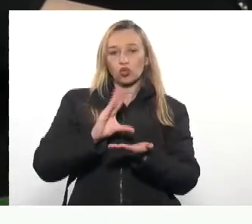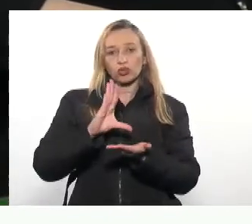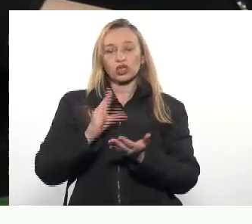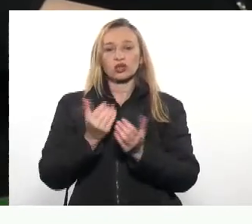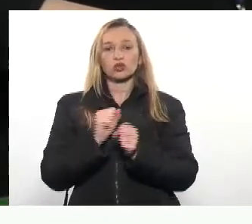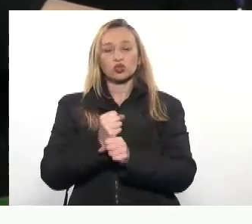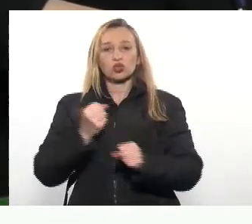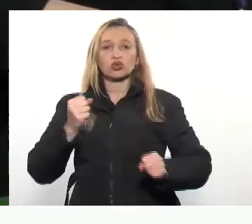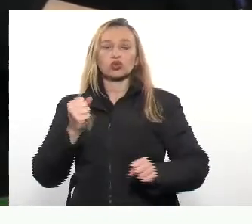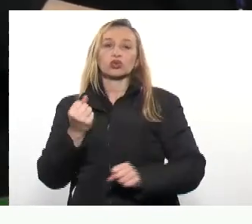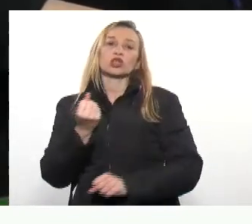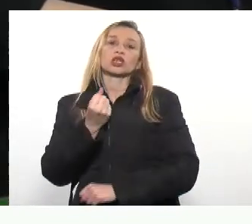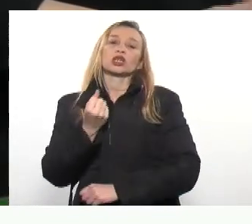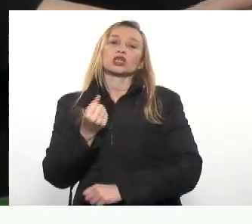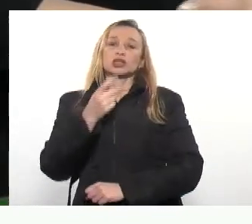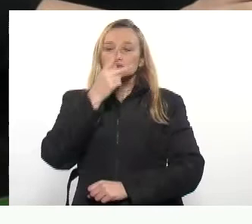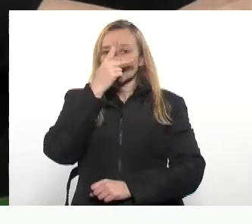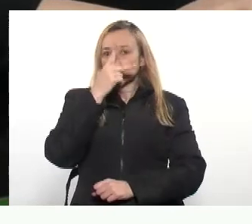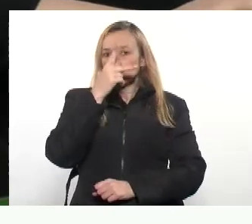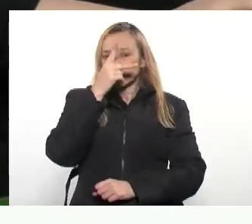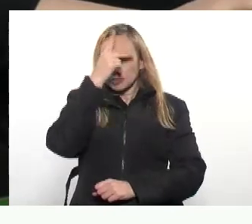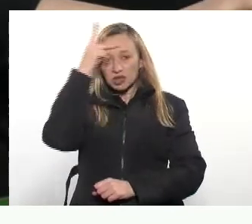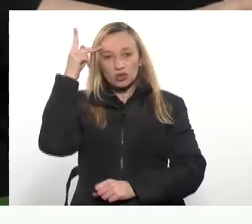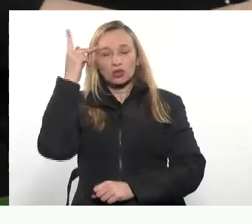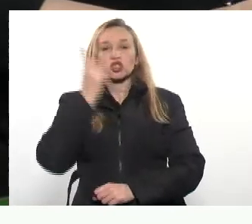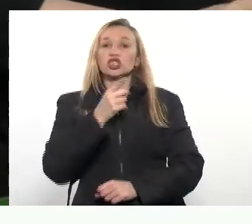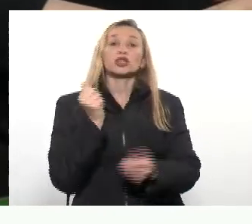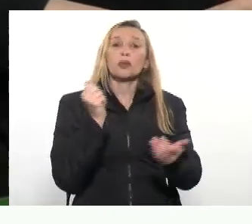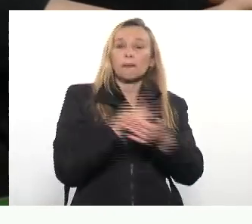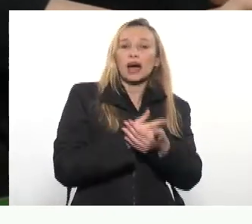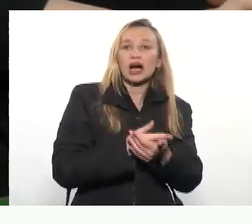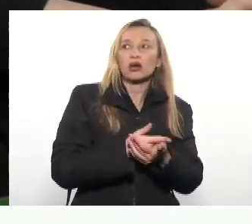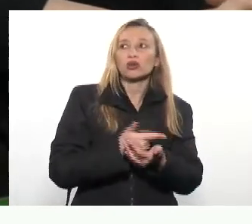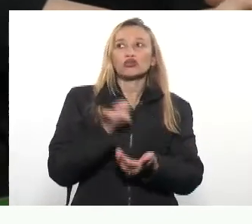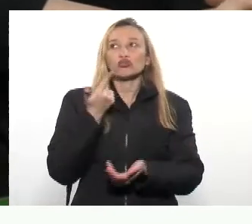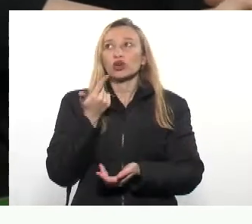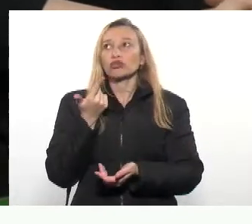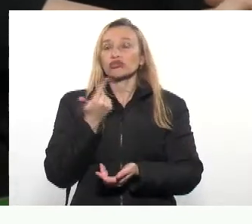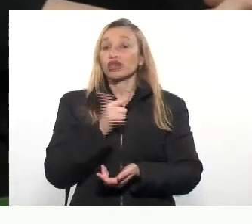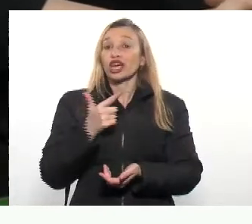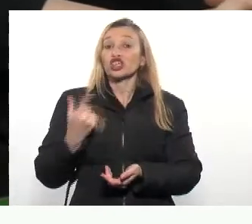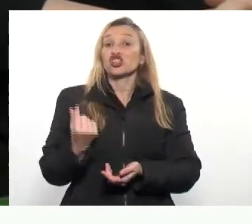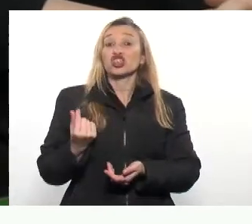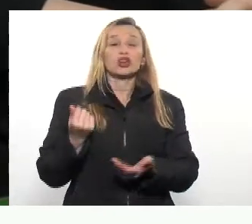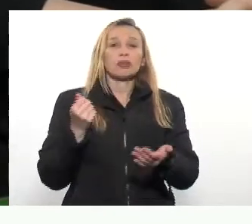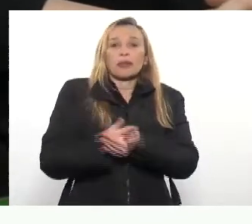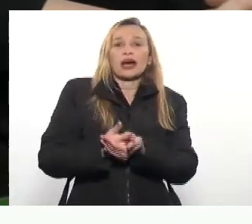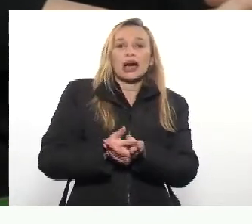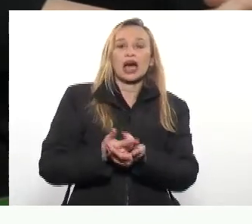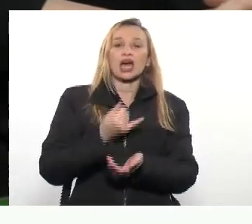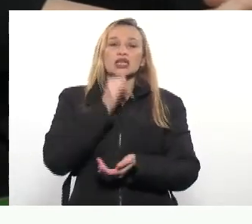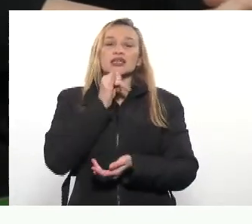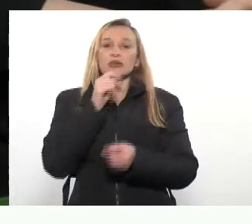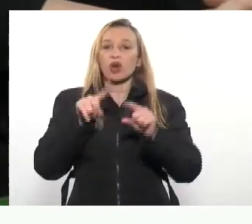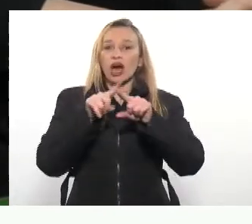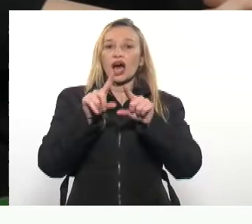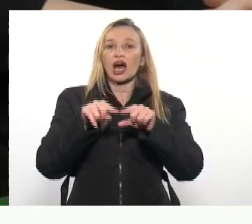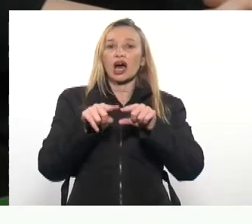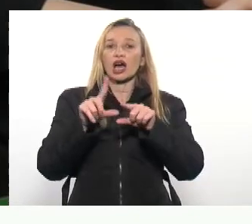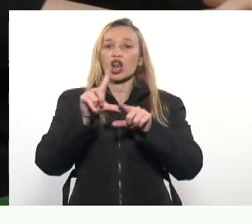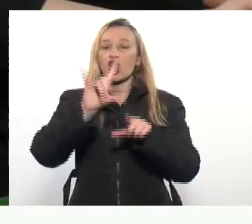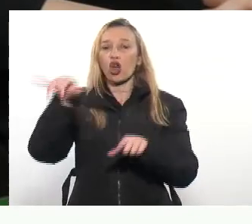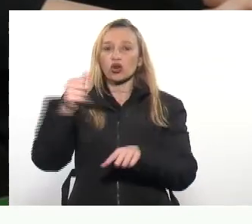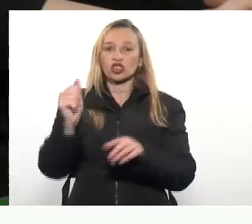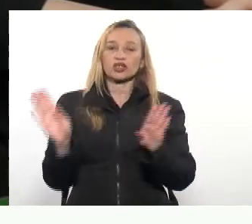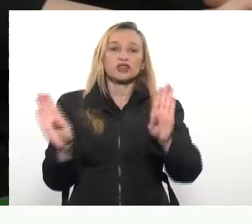que não pagam, ou por não ter condições de pagar, porque, por exemplo, como o deputado citou, a loja está fechada, a pessoa não tem a renda do aluguel, está